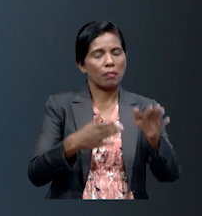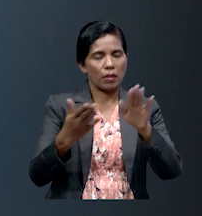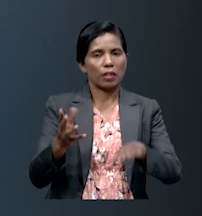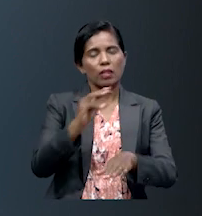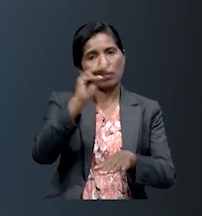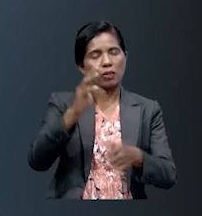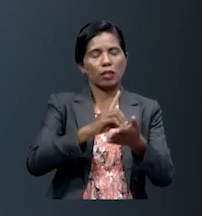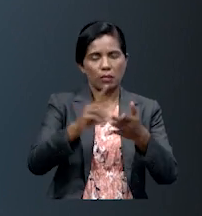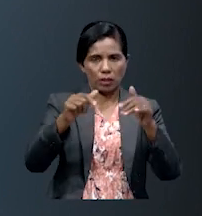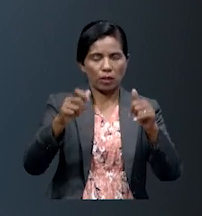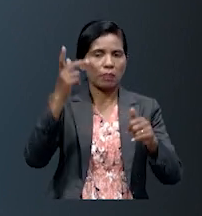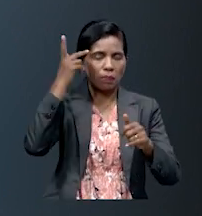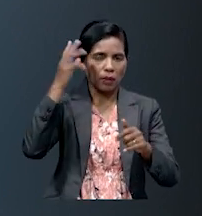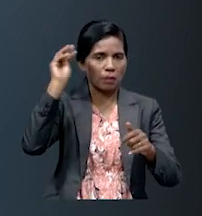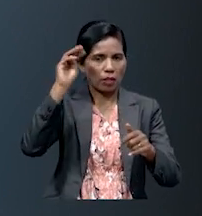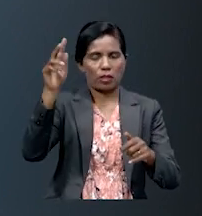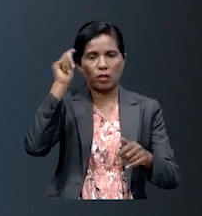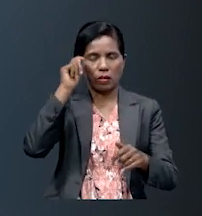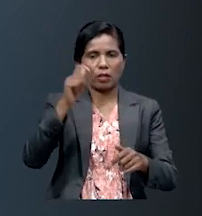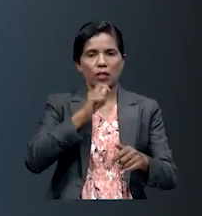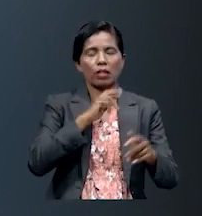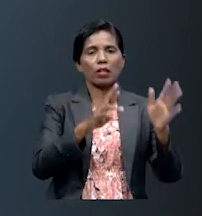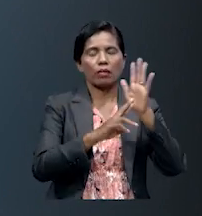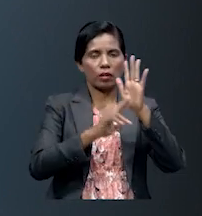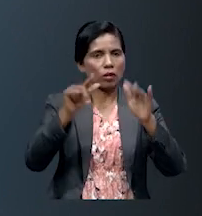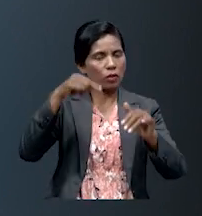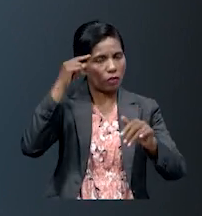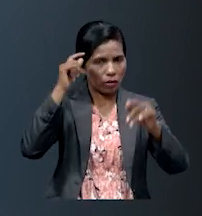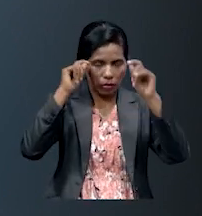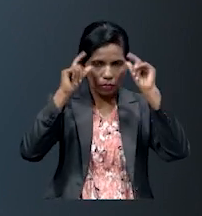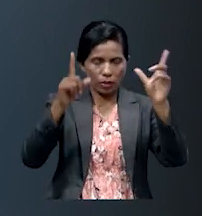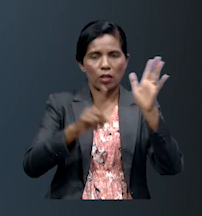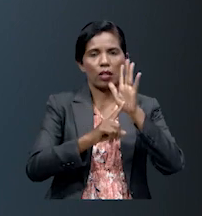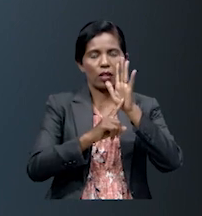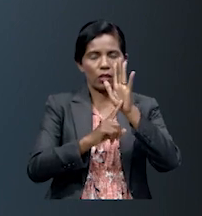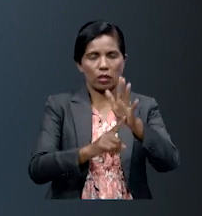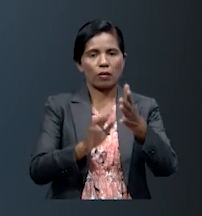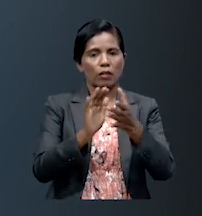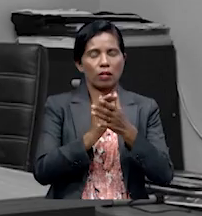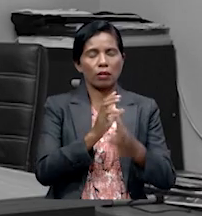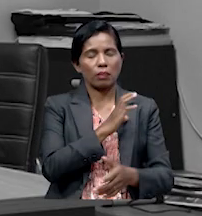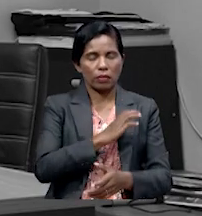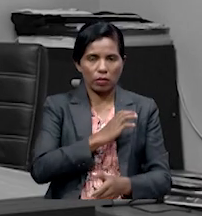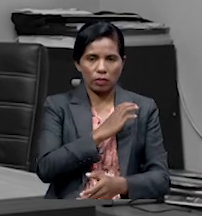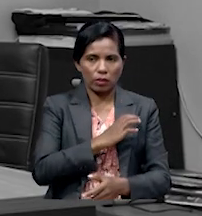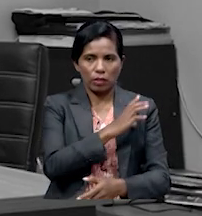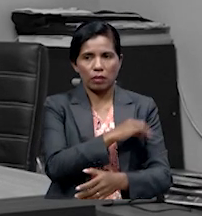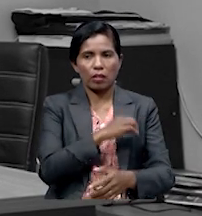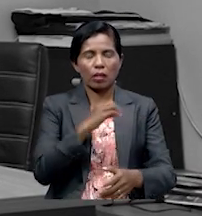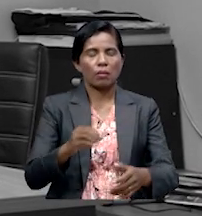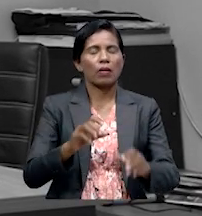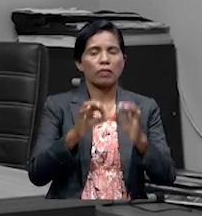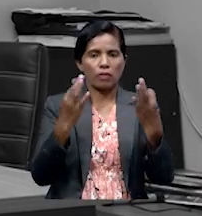ne, Primeiro-Ministro Tarmatan Ruak representa o governo Timor-Leste atau sentido condolência na solidariedade ba